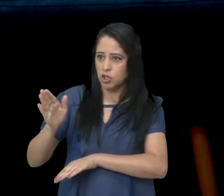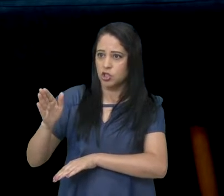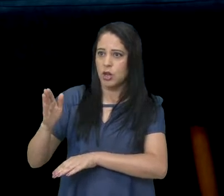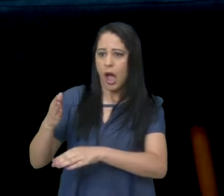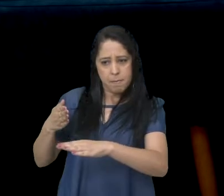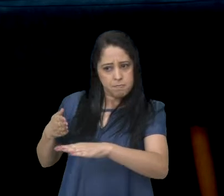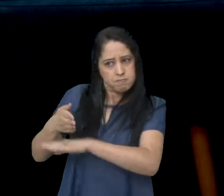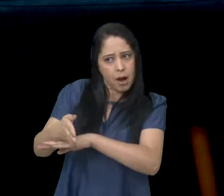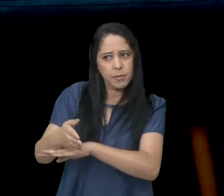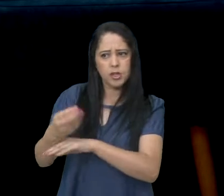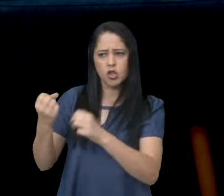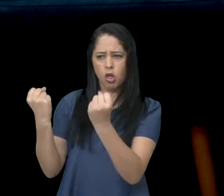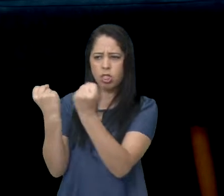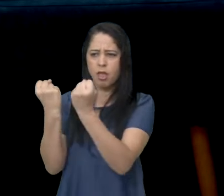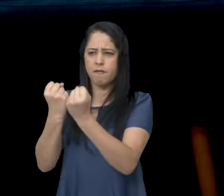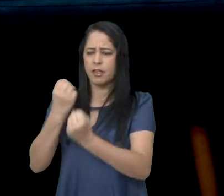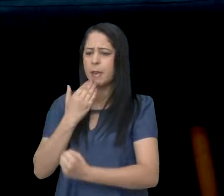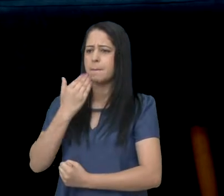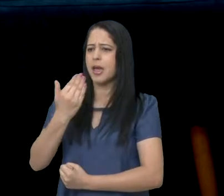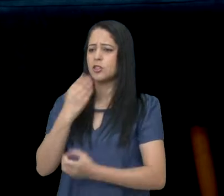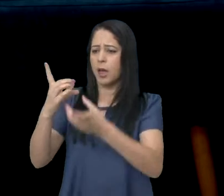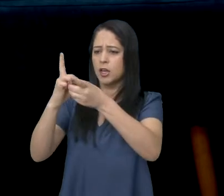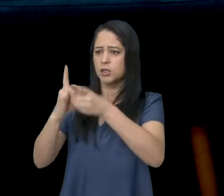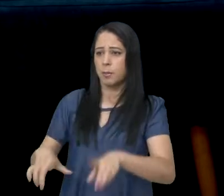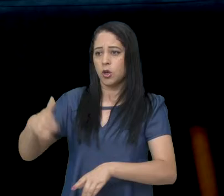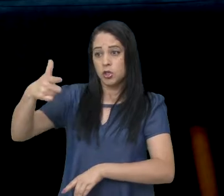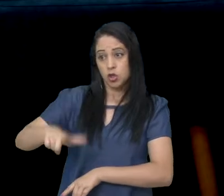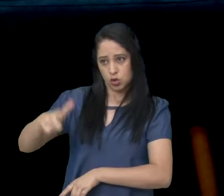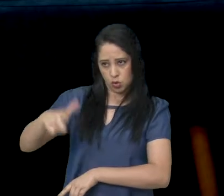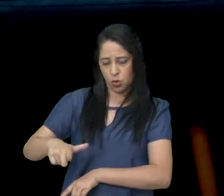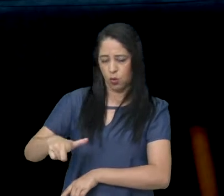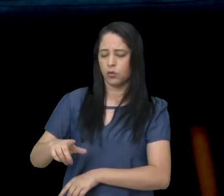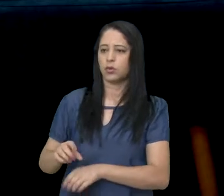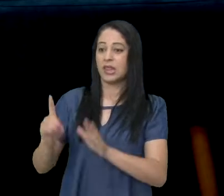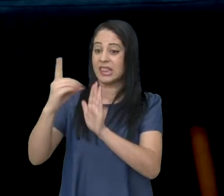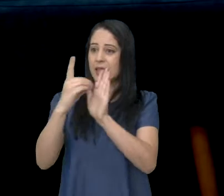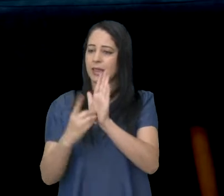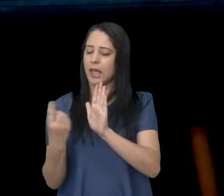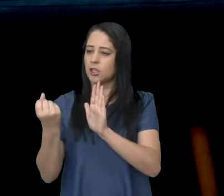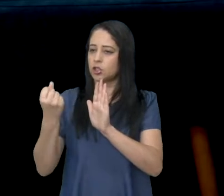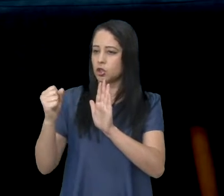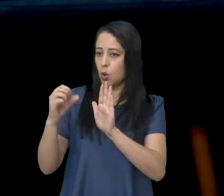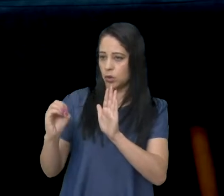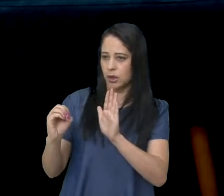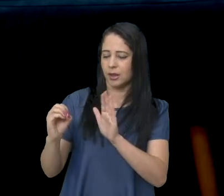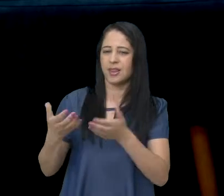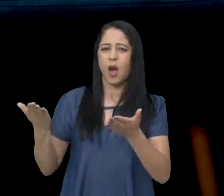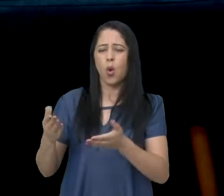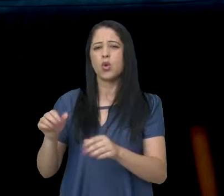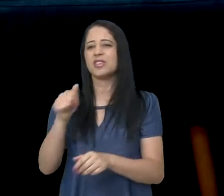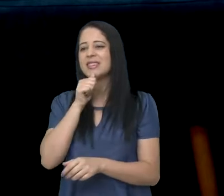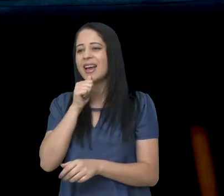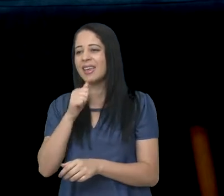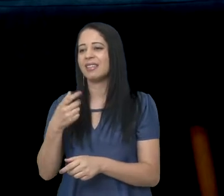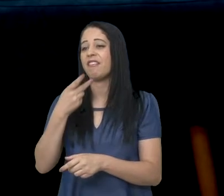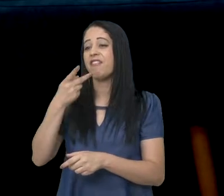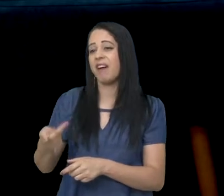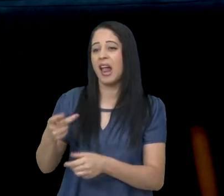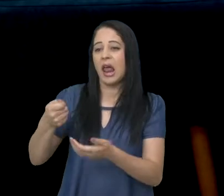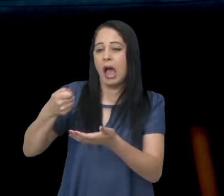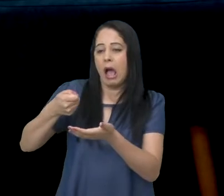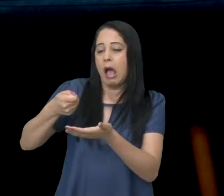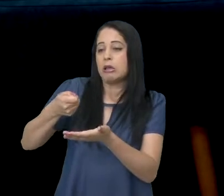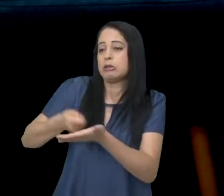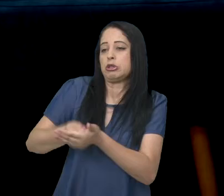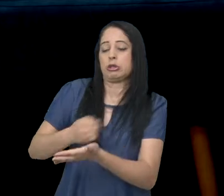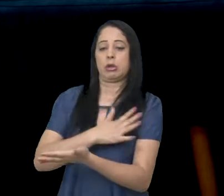redemocratização. Sim. Até na década de 80, né? Sim. Eu acho que hoje muito se fala também sobre ditadura militar, sobre a volta ou não, o que é bom, o que não